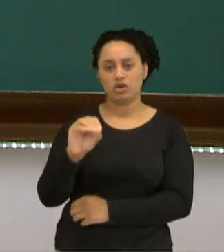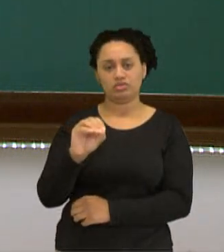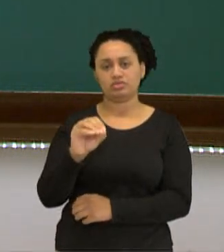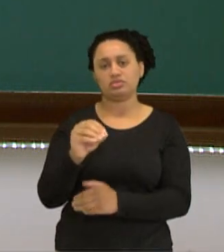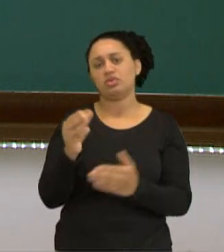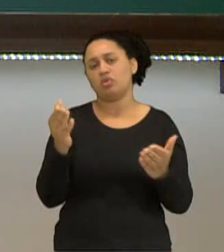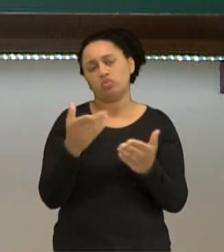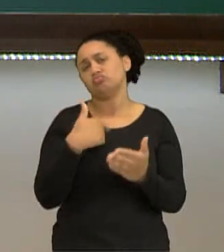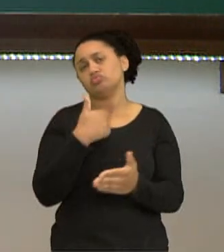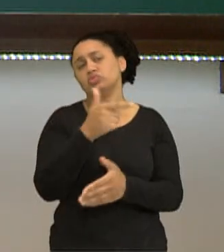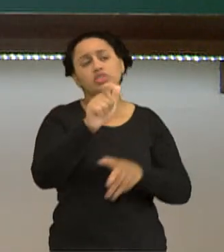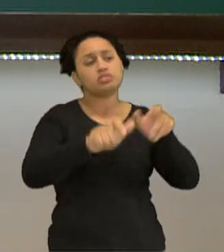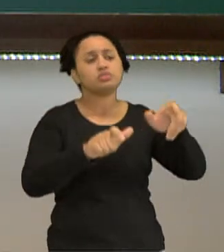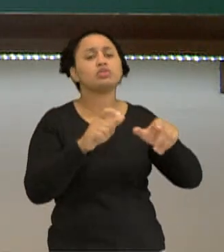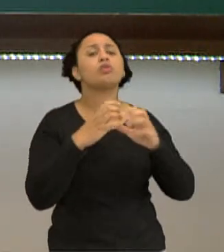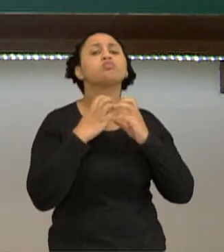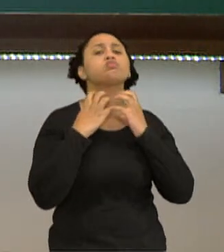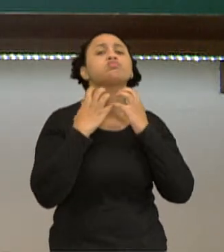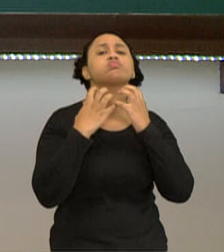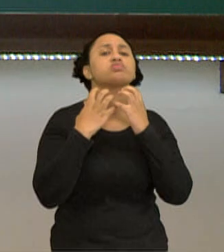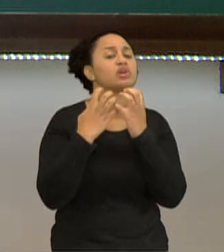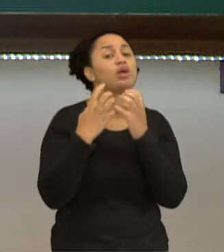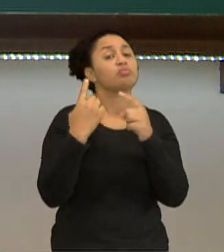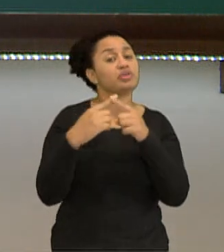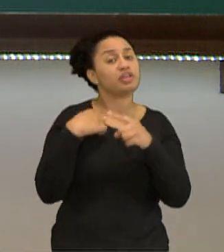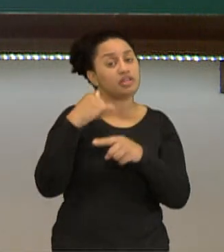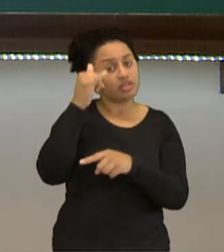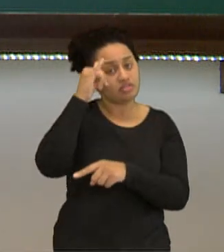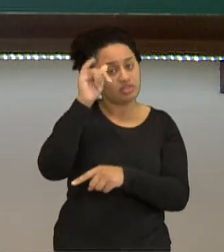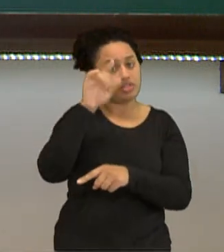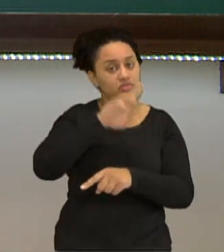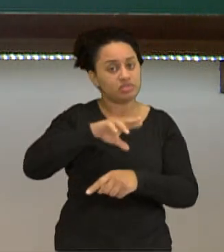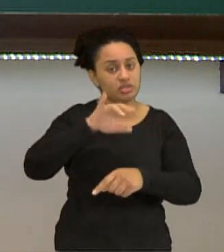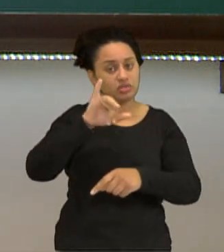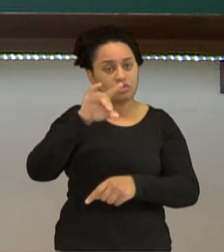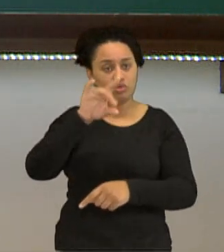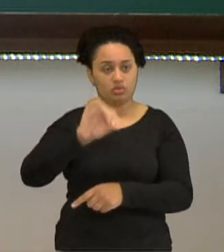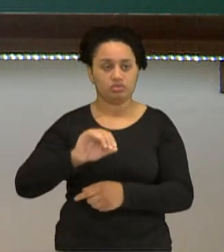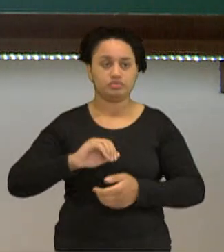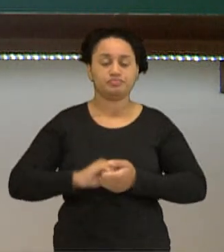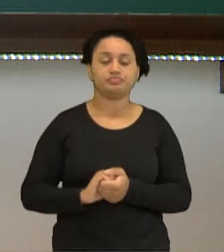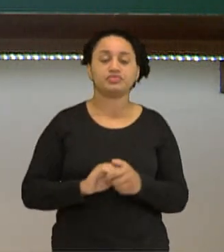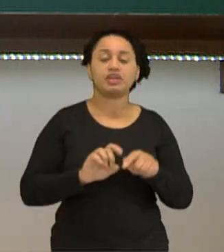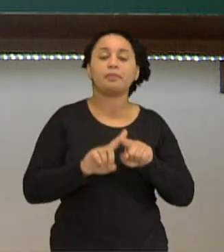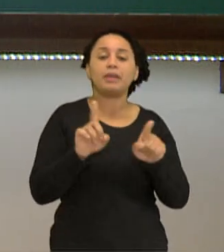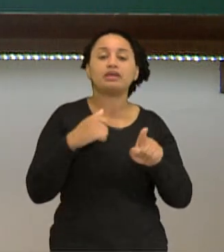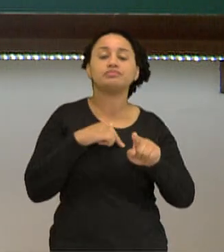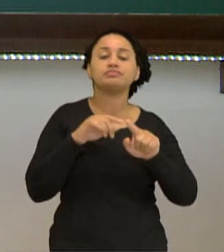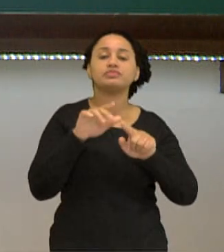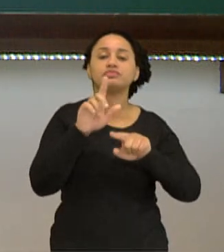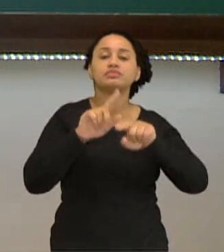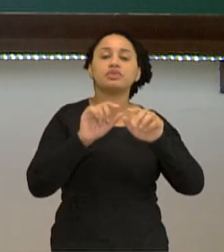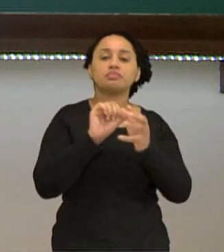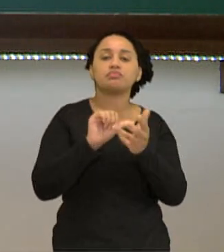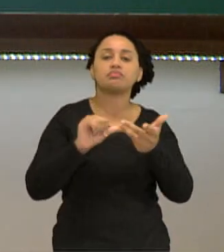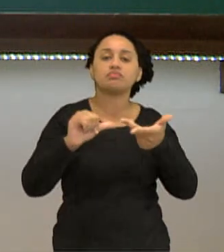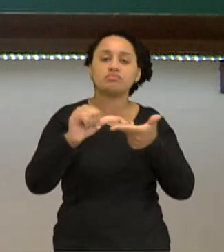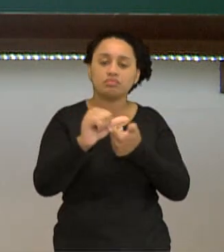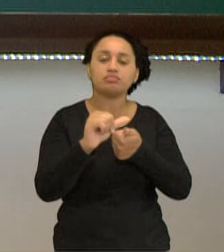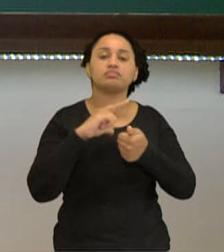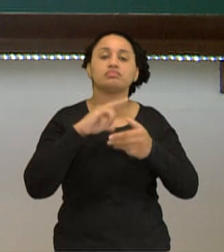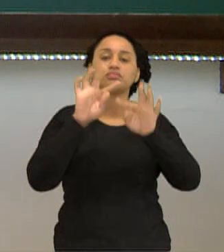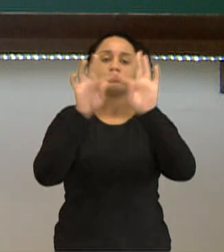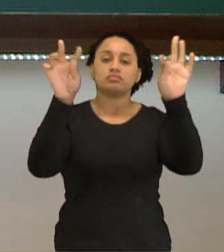mais as pessoas com bócio, aquele papo gigante, né? Mas vamos lá. Os elementos na tabela periódica, se vocês analisarem,